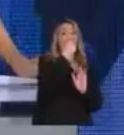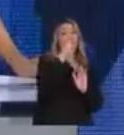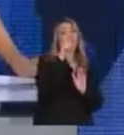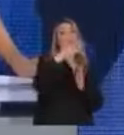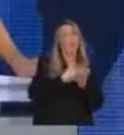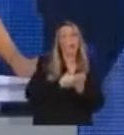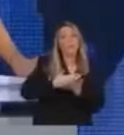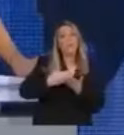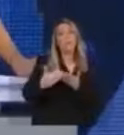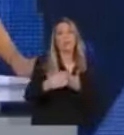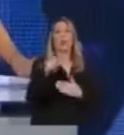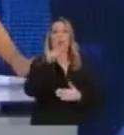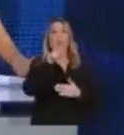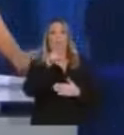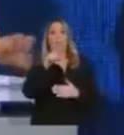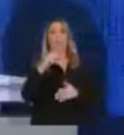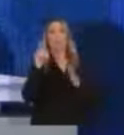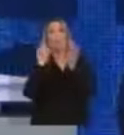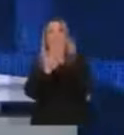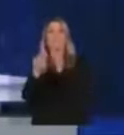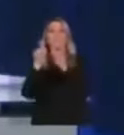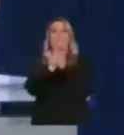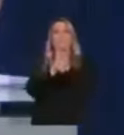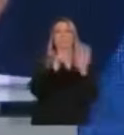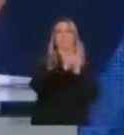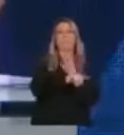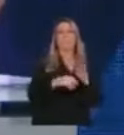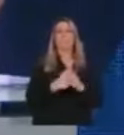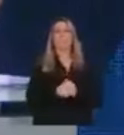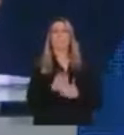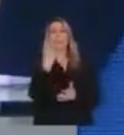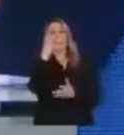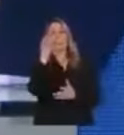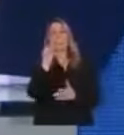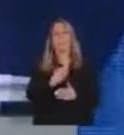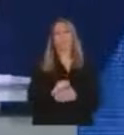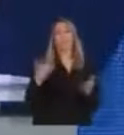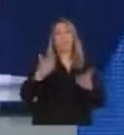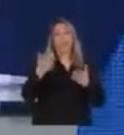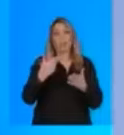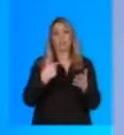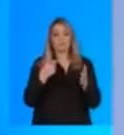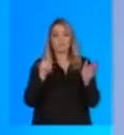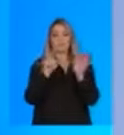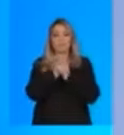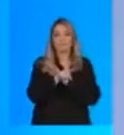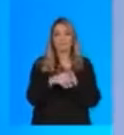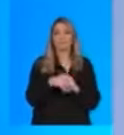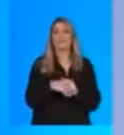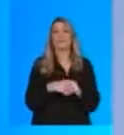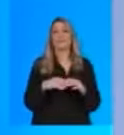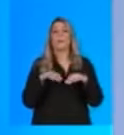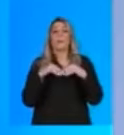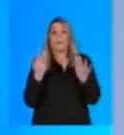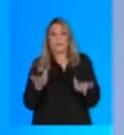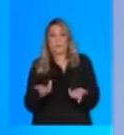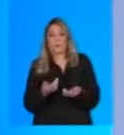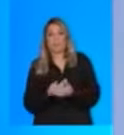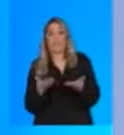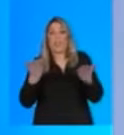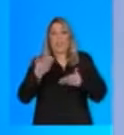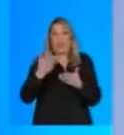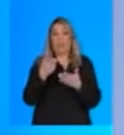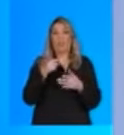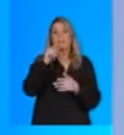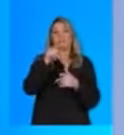começou essa rodada de perguntas então 30 segundos para sua pergunta para Flávio bolsonaro bolsonaro um dos maiores